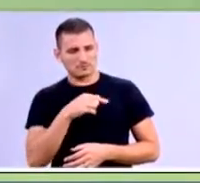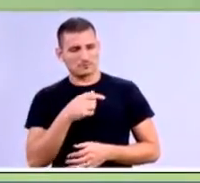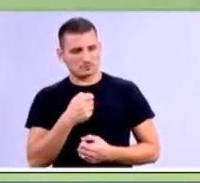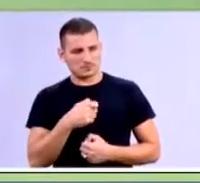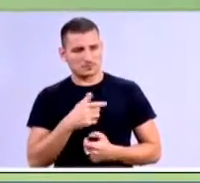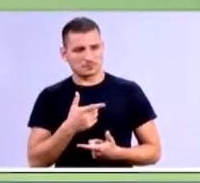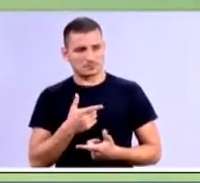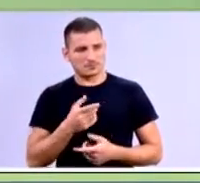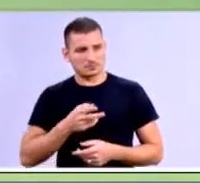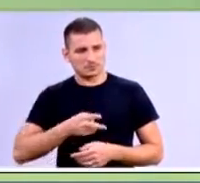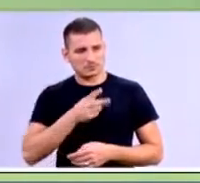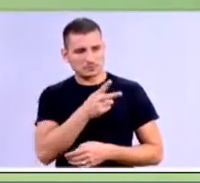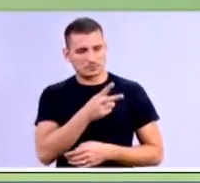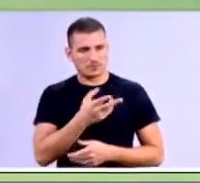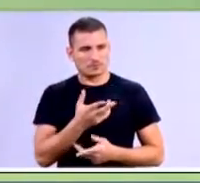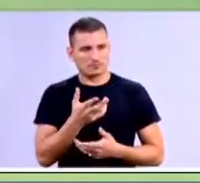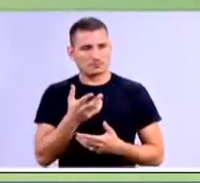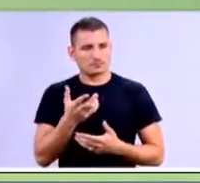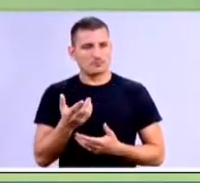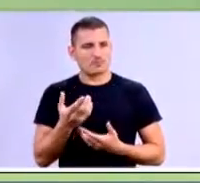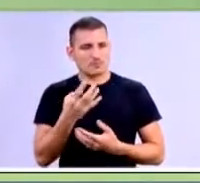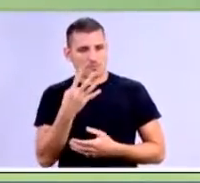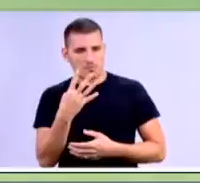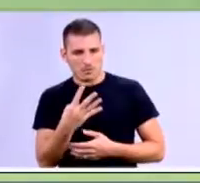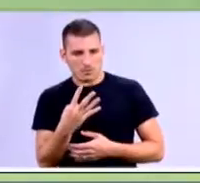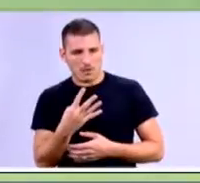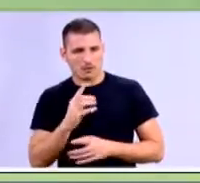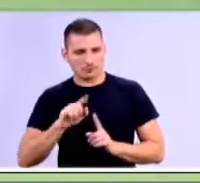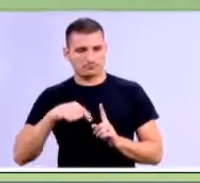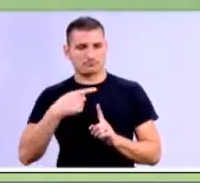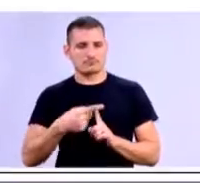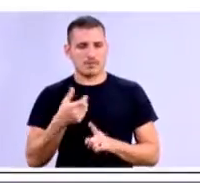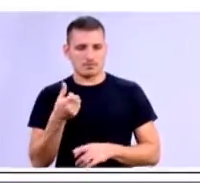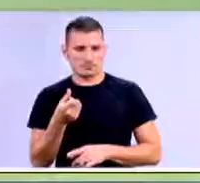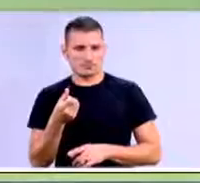que seguir com a carga de 4 arrobas e mais a minha.